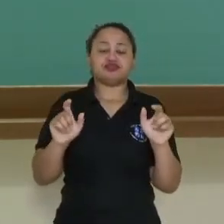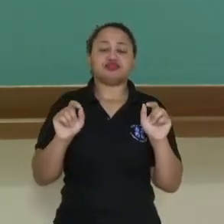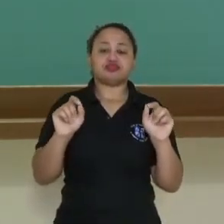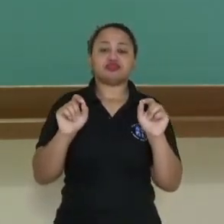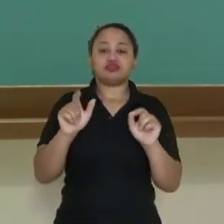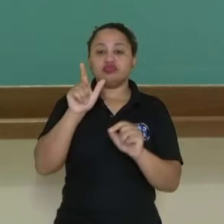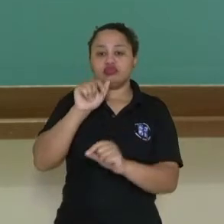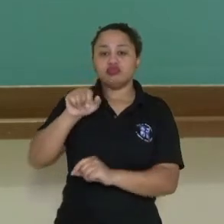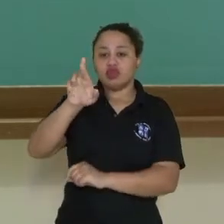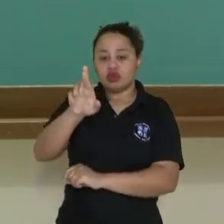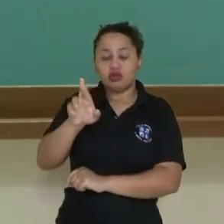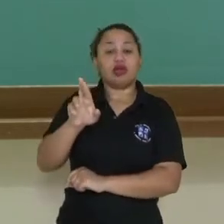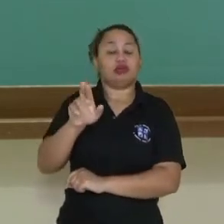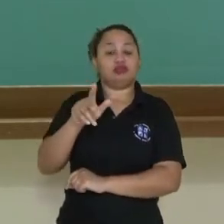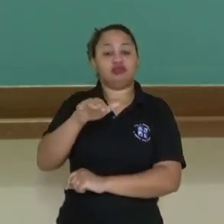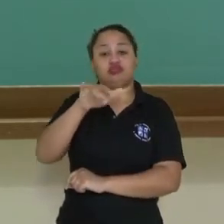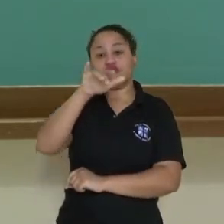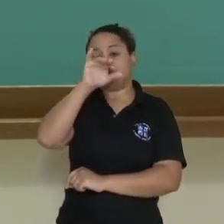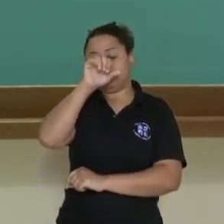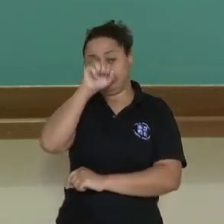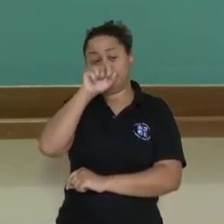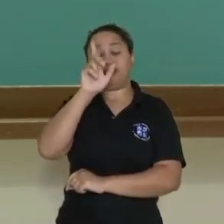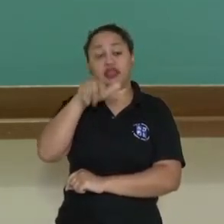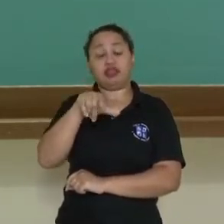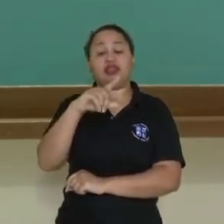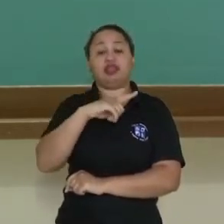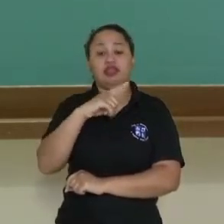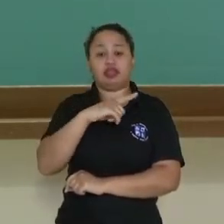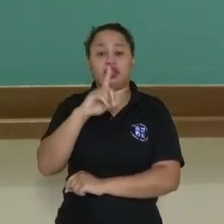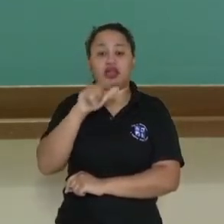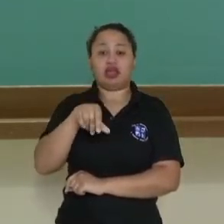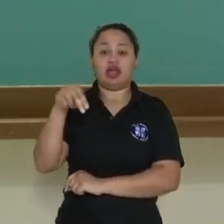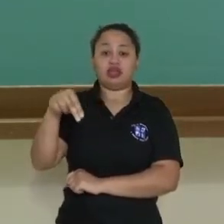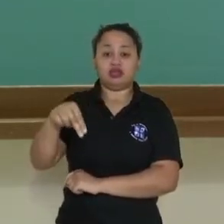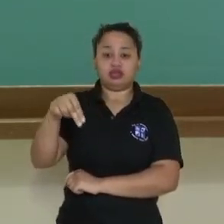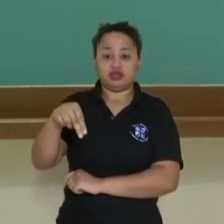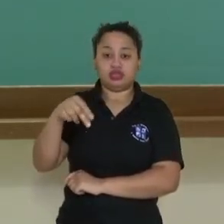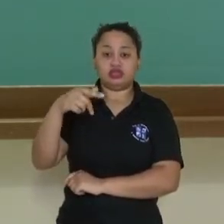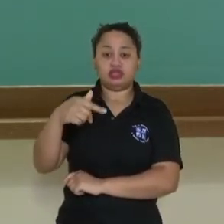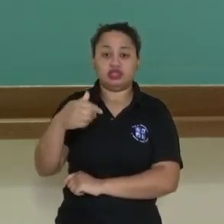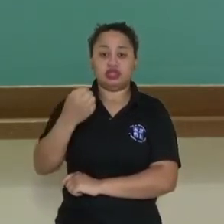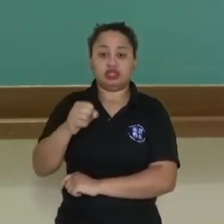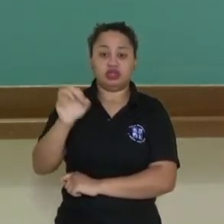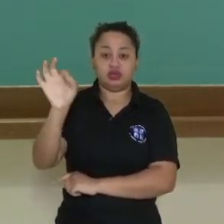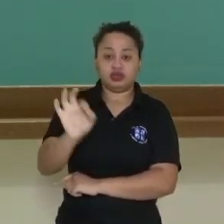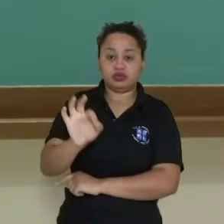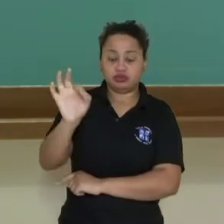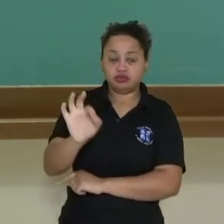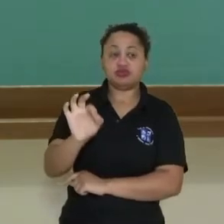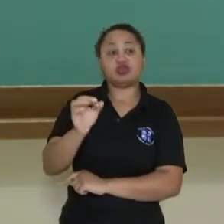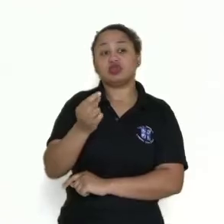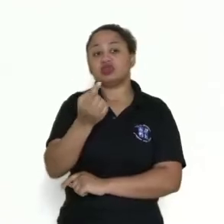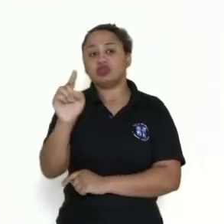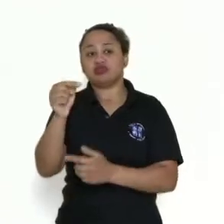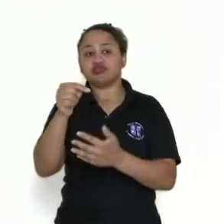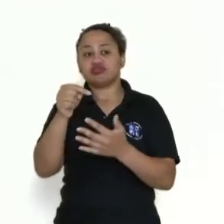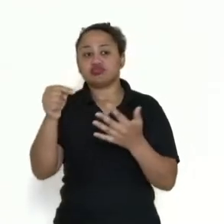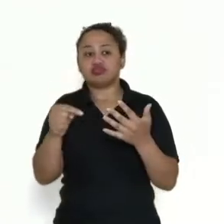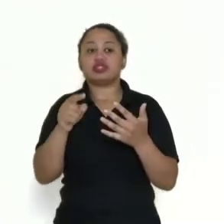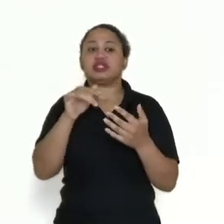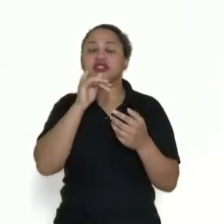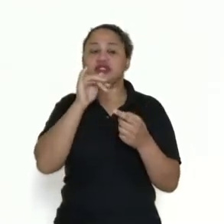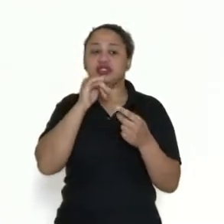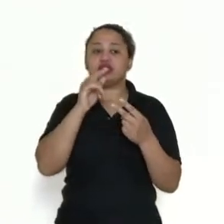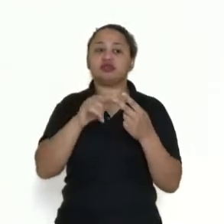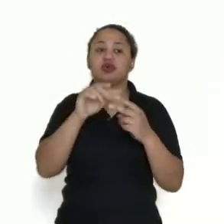do ar que a gente respira é formado por nitrogênio, 78%. Os demais elementos, como por exemplo